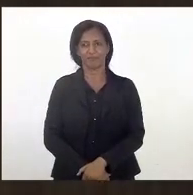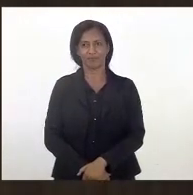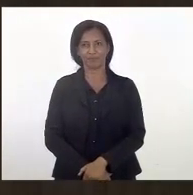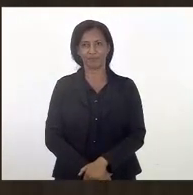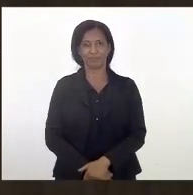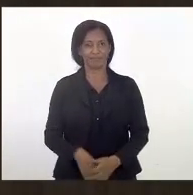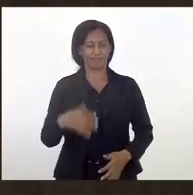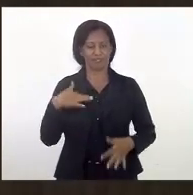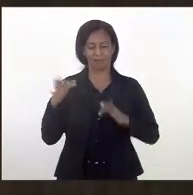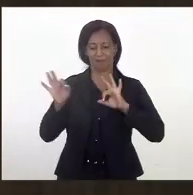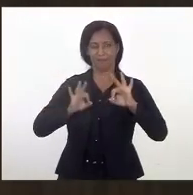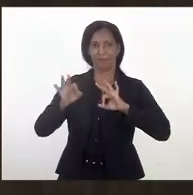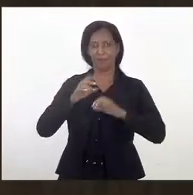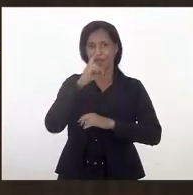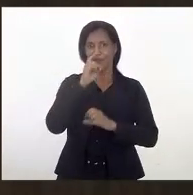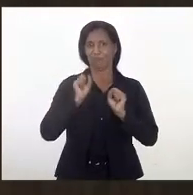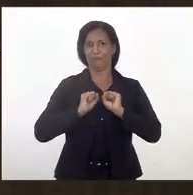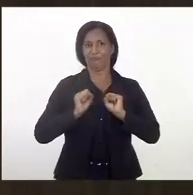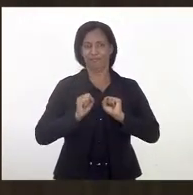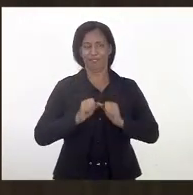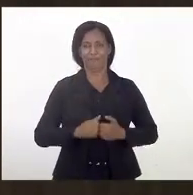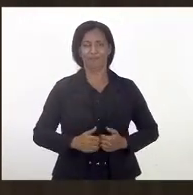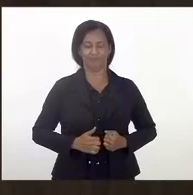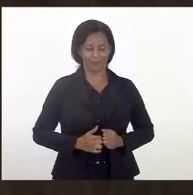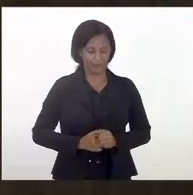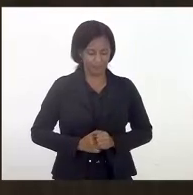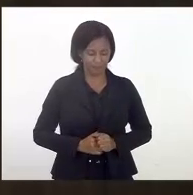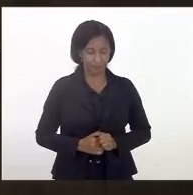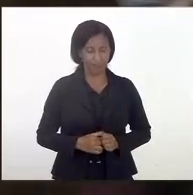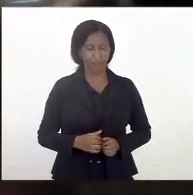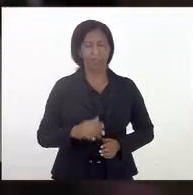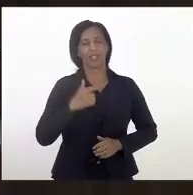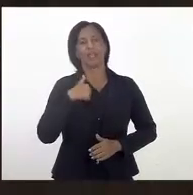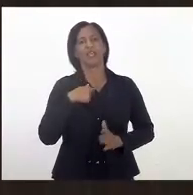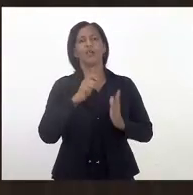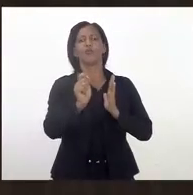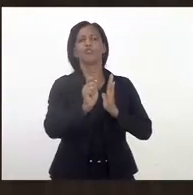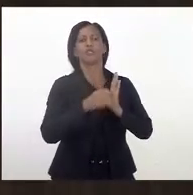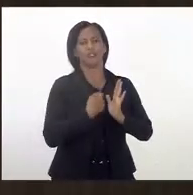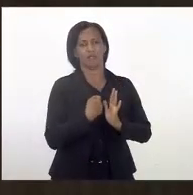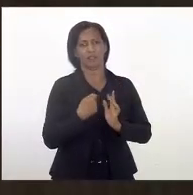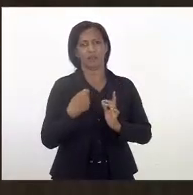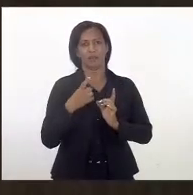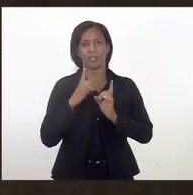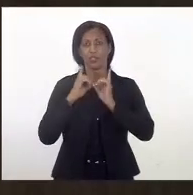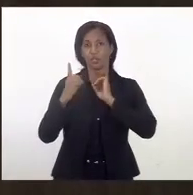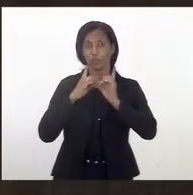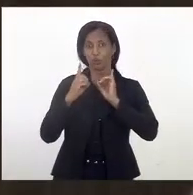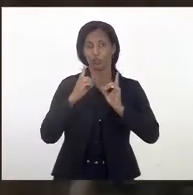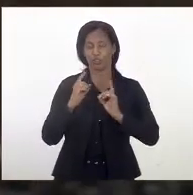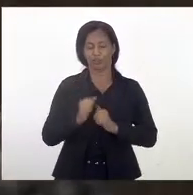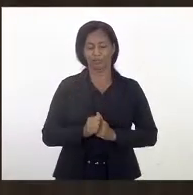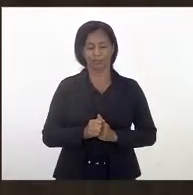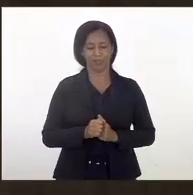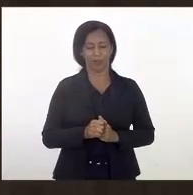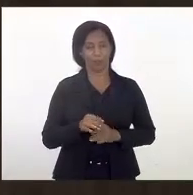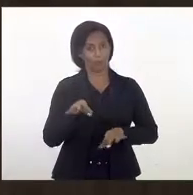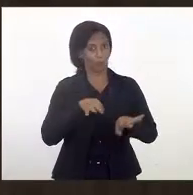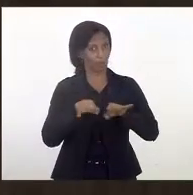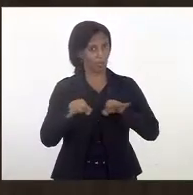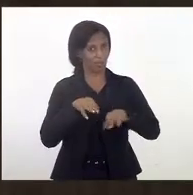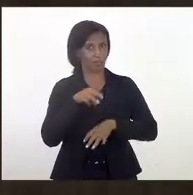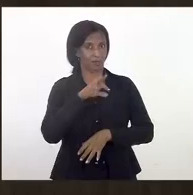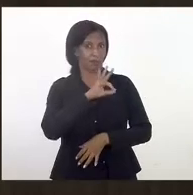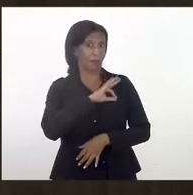bastante preparada para o fio presente eu me inscrevi para discutir esse projeto 803 da deputada Martha